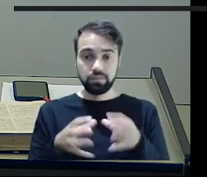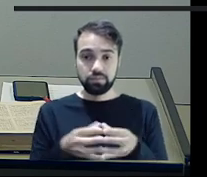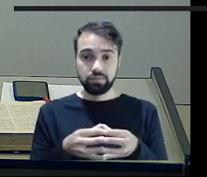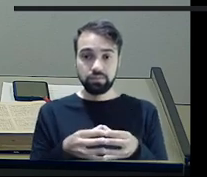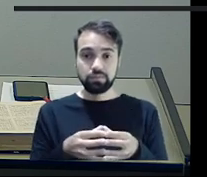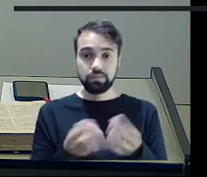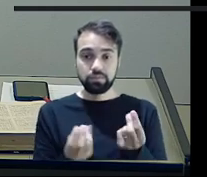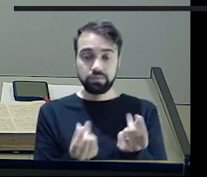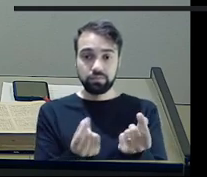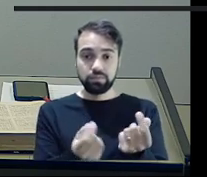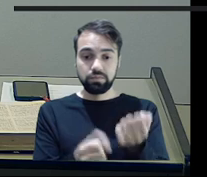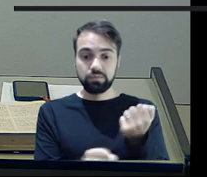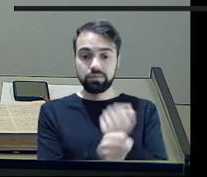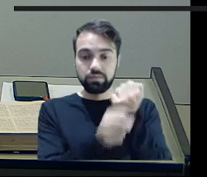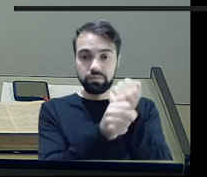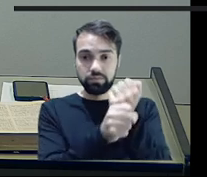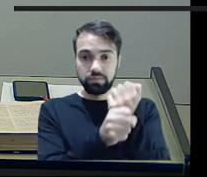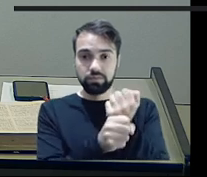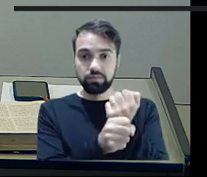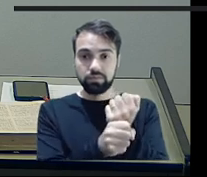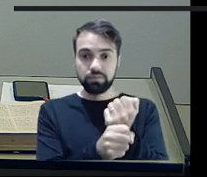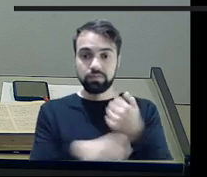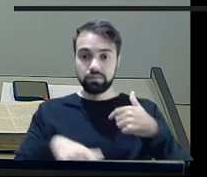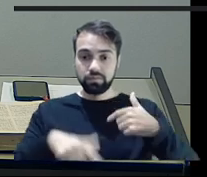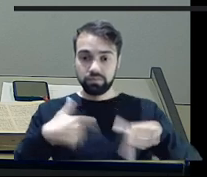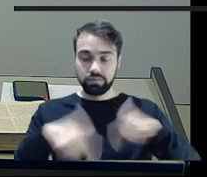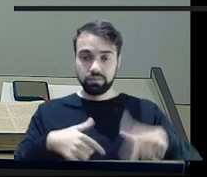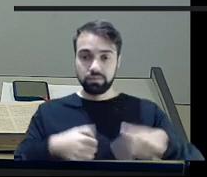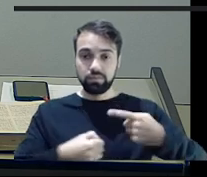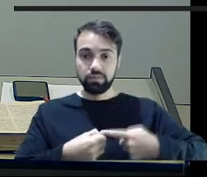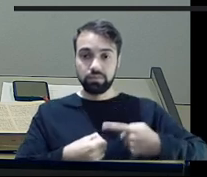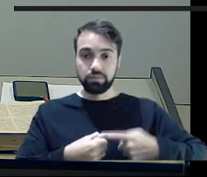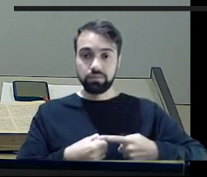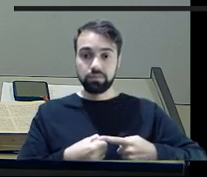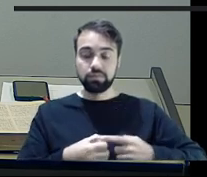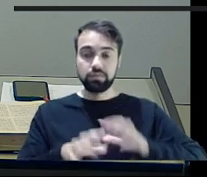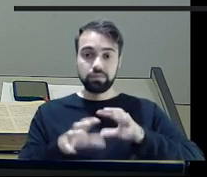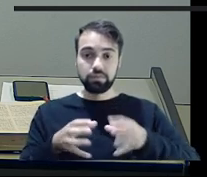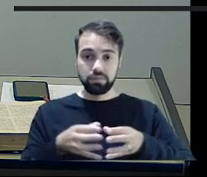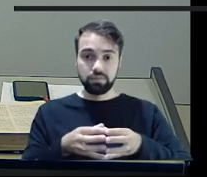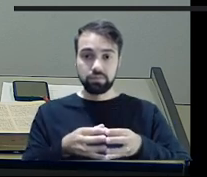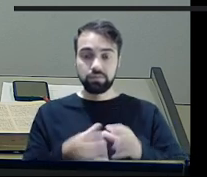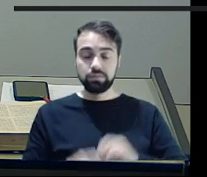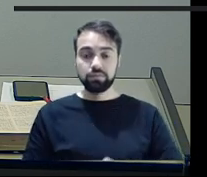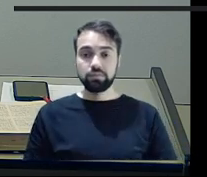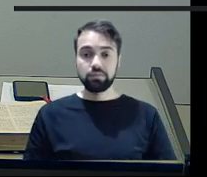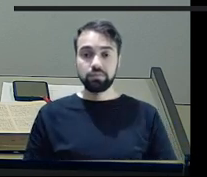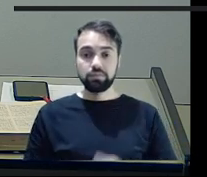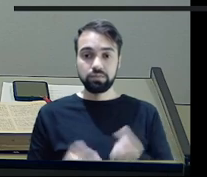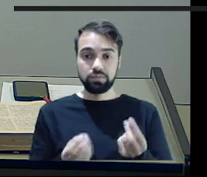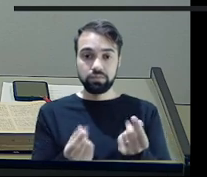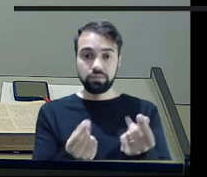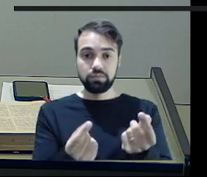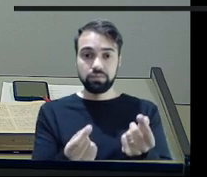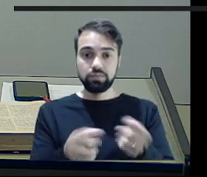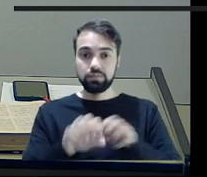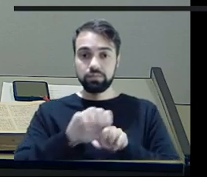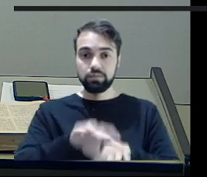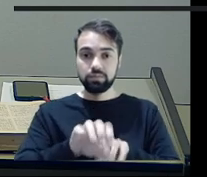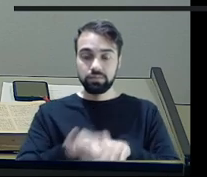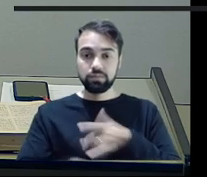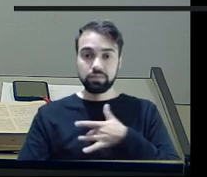Permanente de Obras e Serviços Públicos e da Comissão Permanente Educação, Saúde